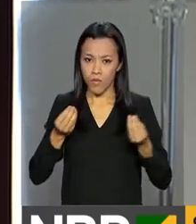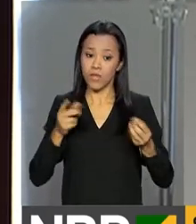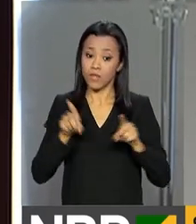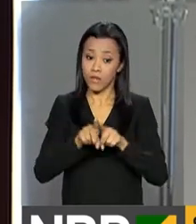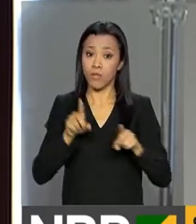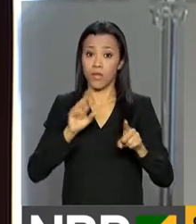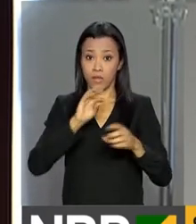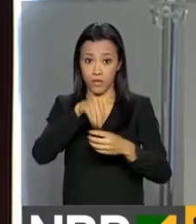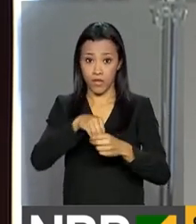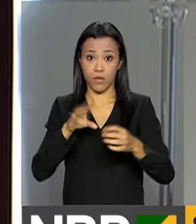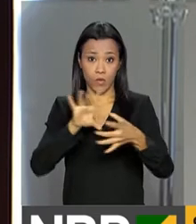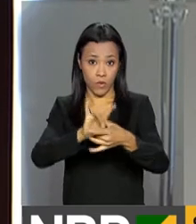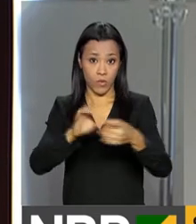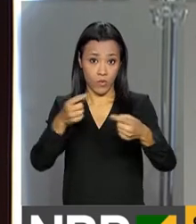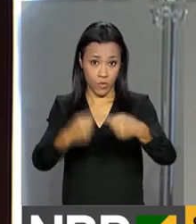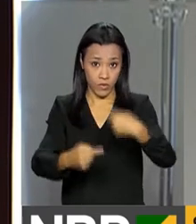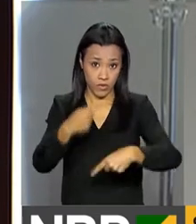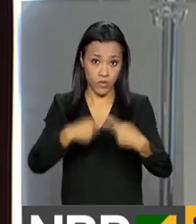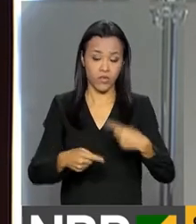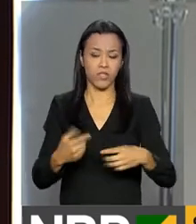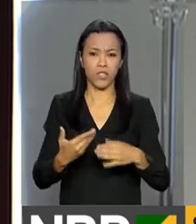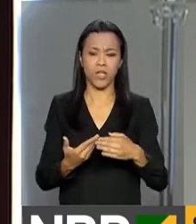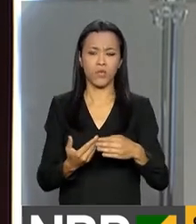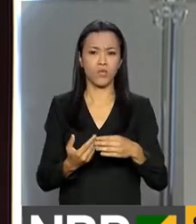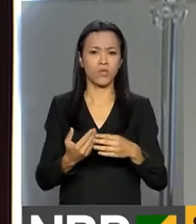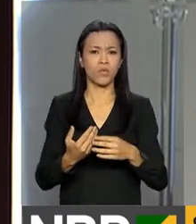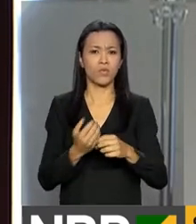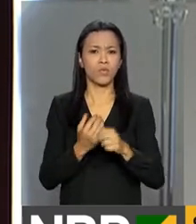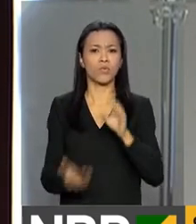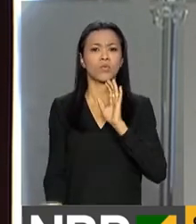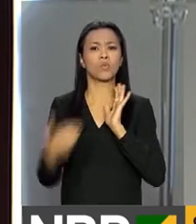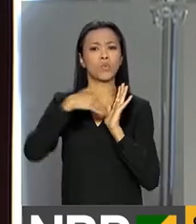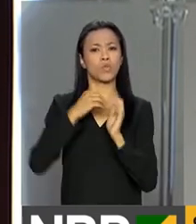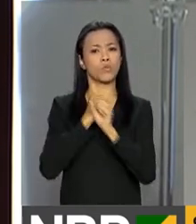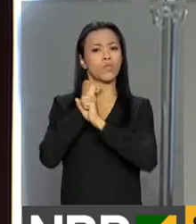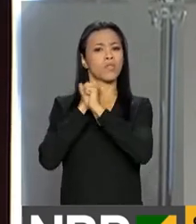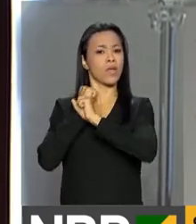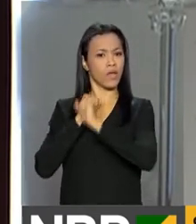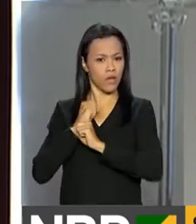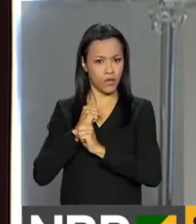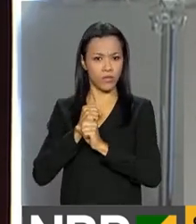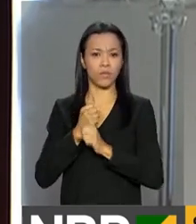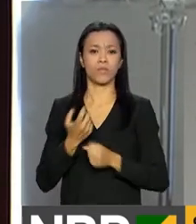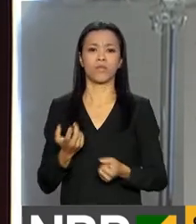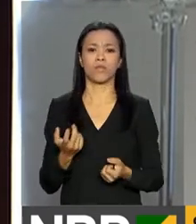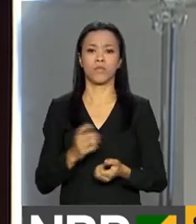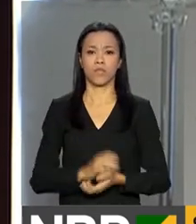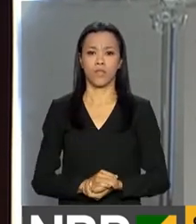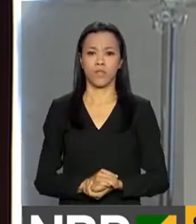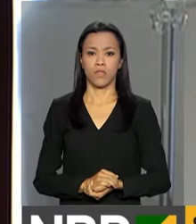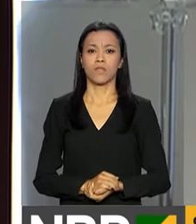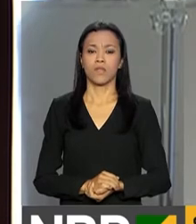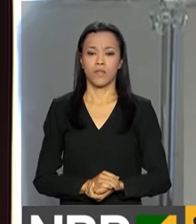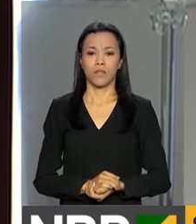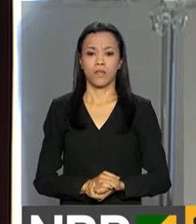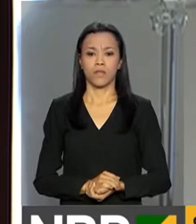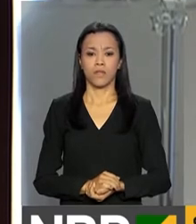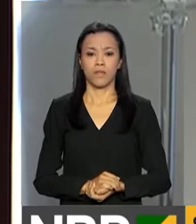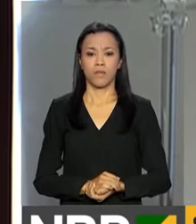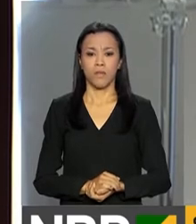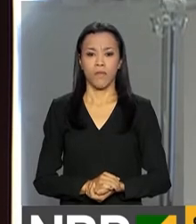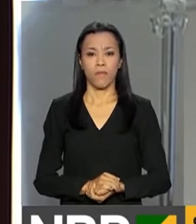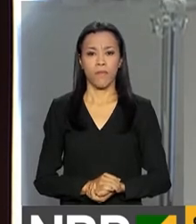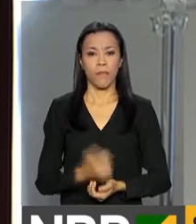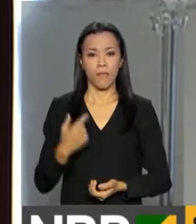novo ativo, já que nos últimos anos o populismo, a demagogia, né,